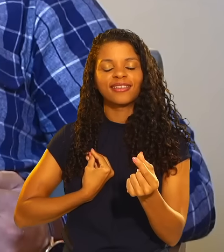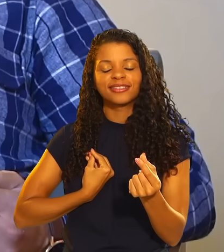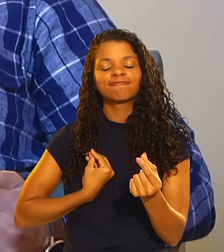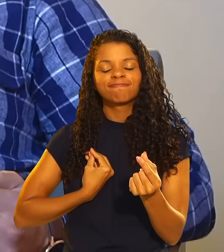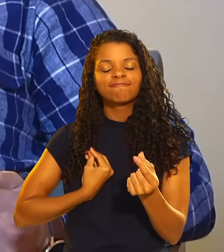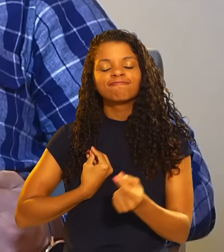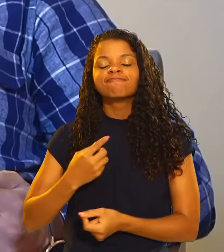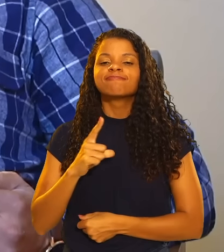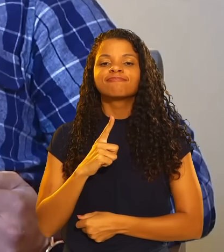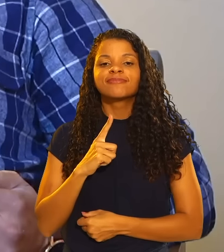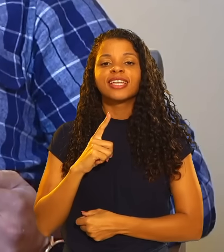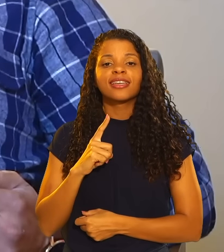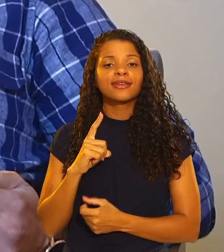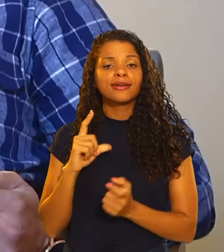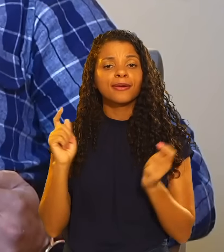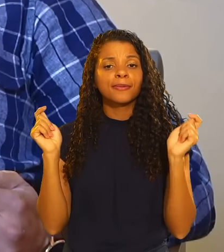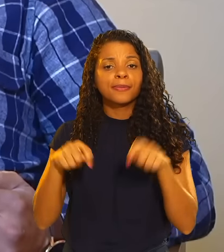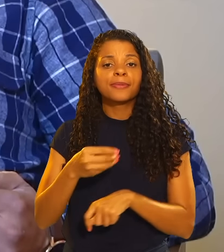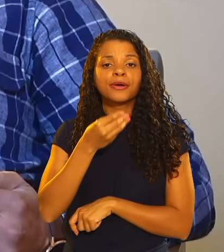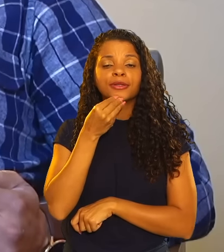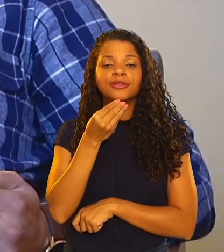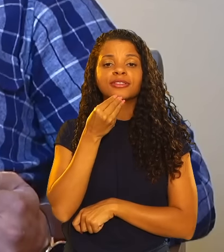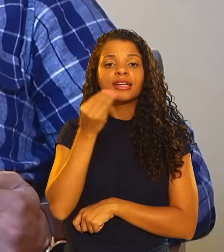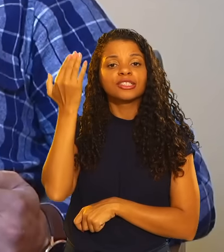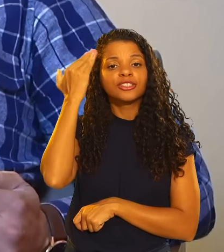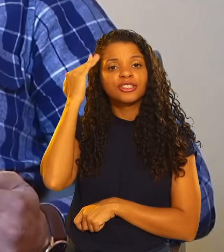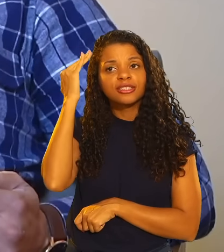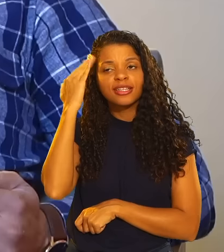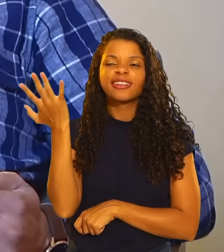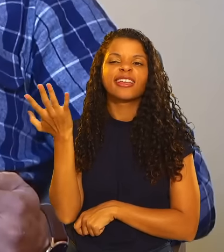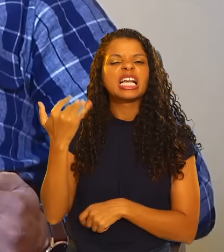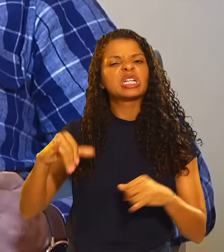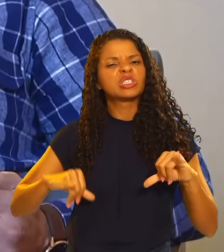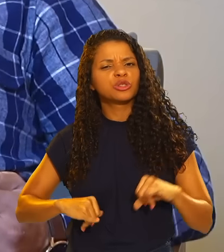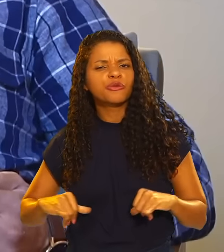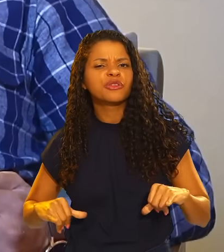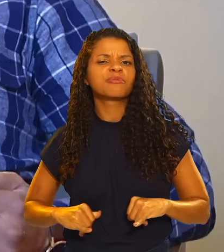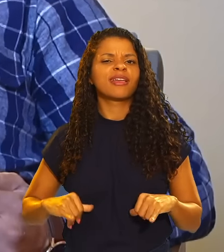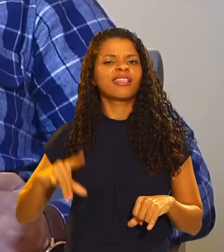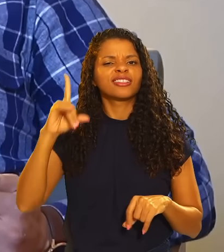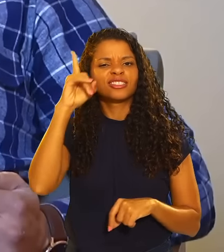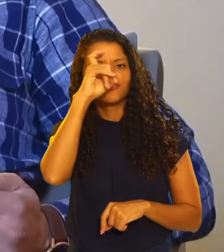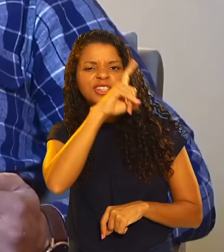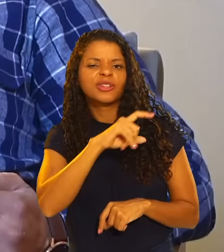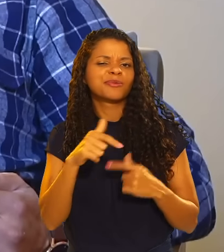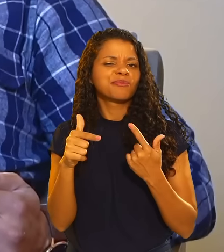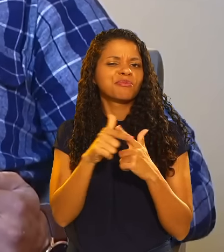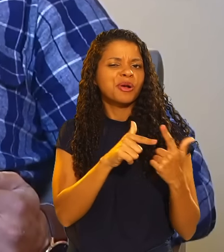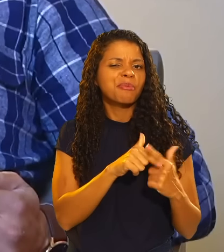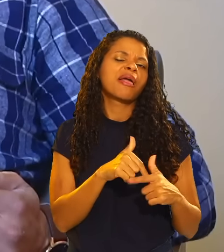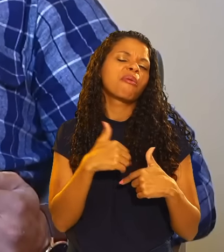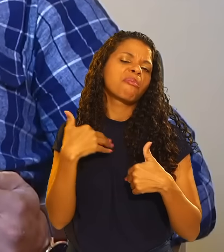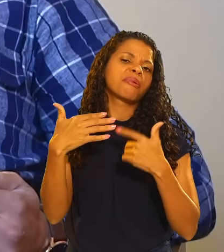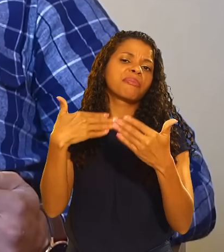compreender que tudo que de sofrimento e coisas ruins que vão acontecer nessa terra ao longo da história, um dia vai ter fim,